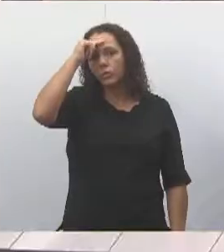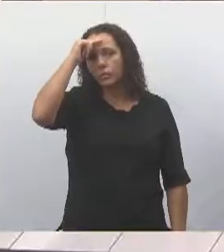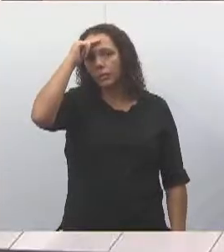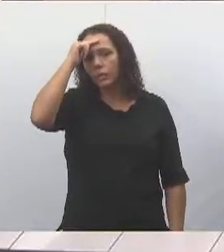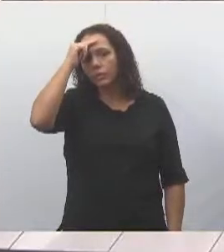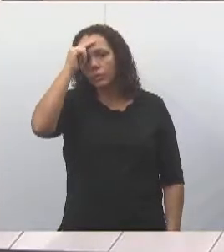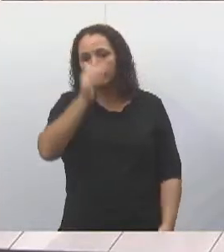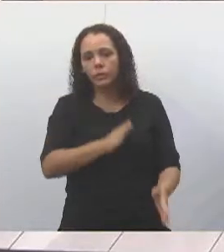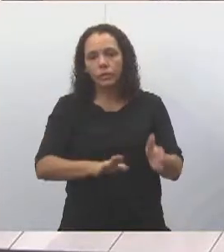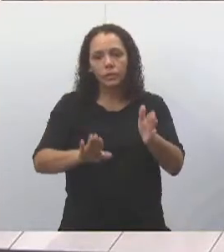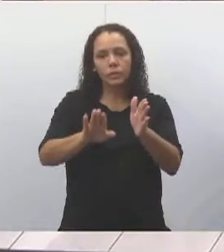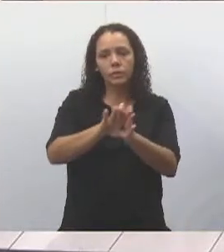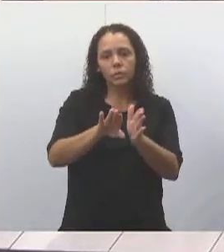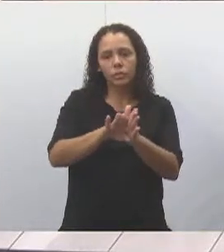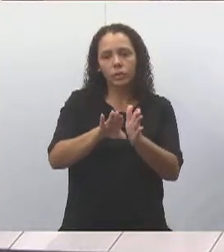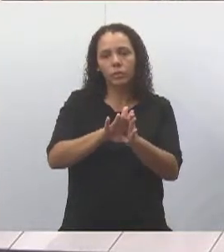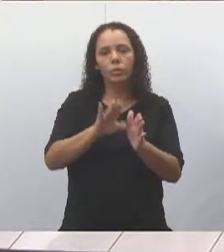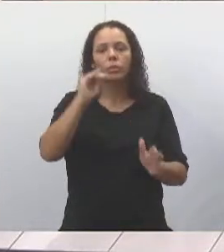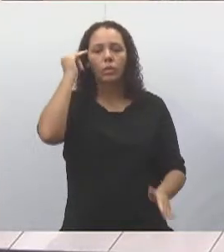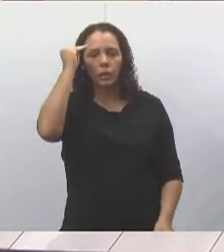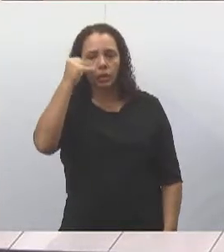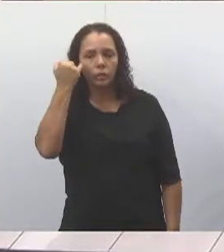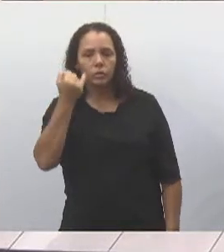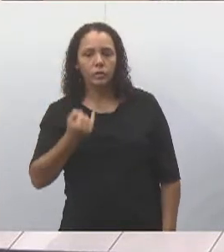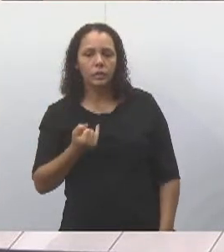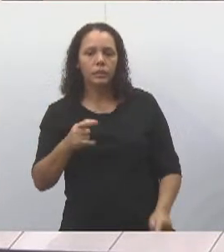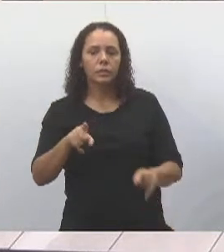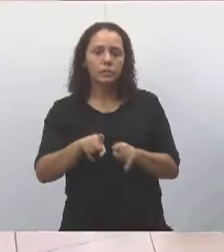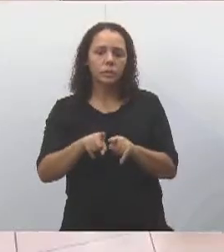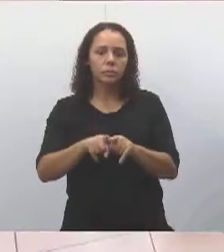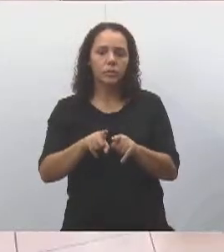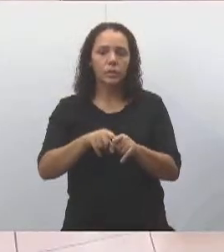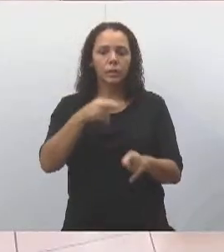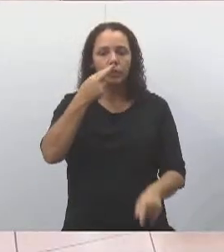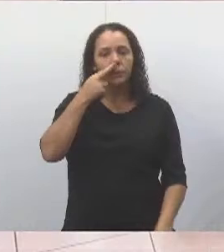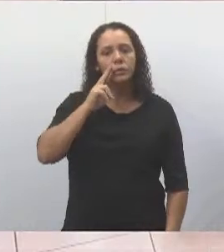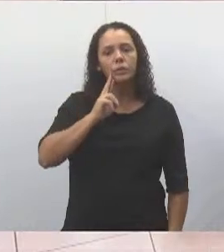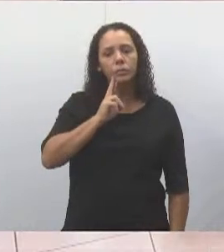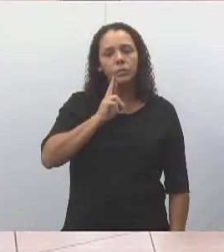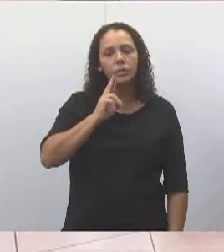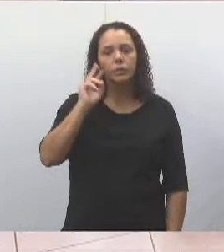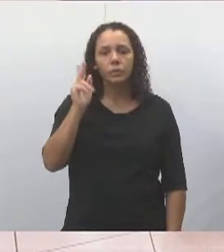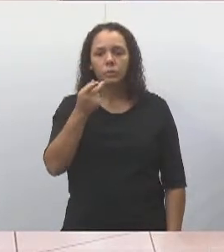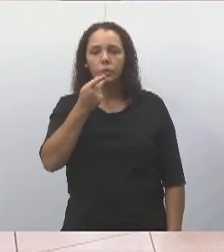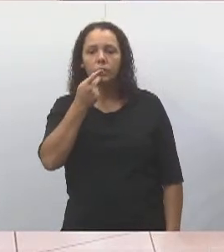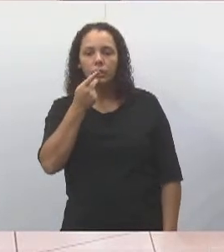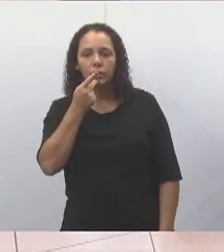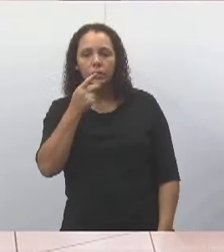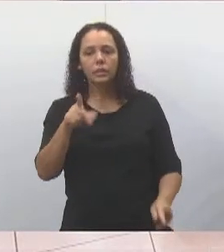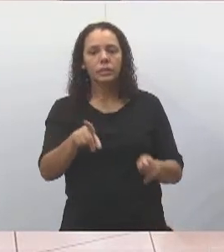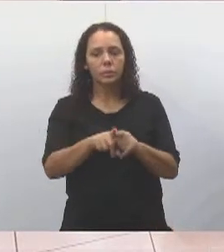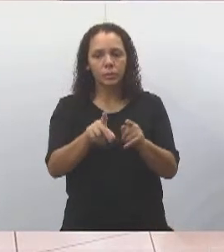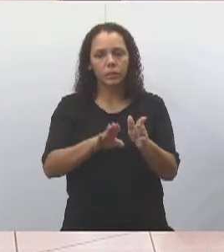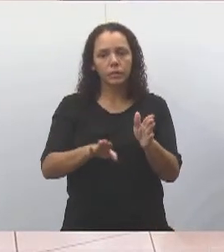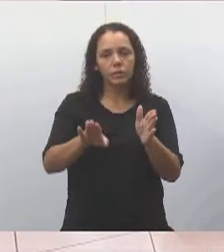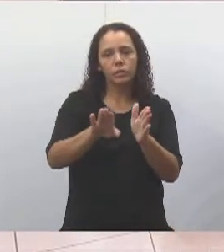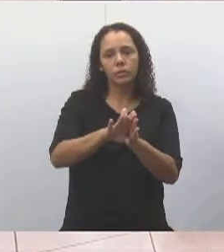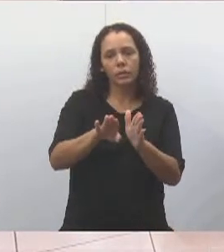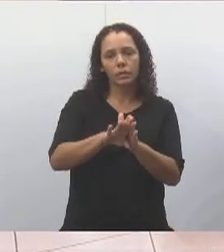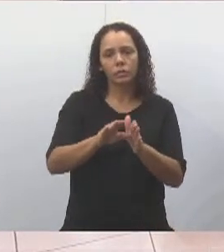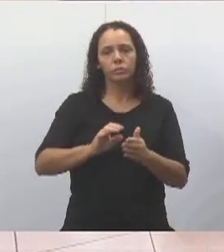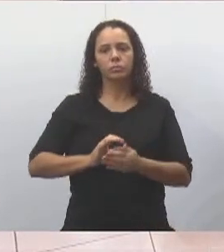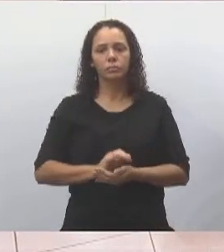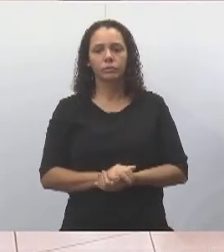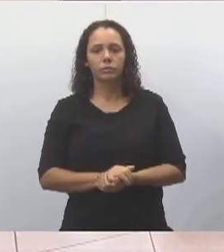comissão, também a Juliana da Fênix, presente, Rogério Timóteo, Hernani Barreto também estão presentes nessa audiência